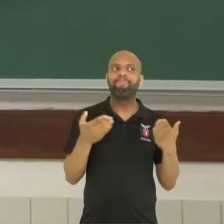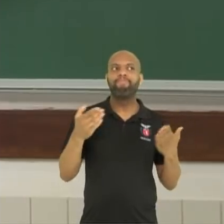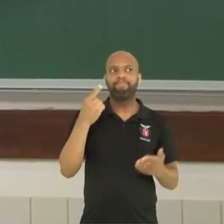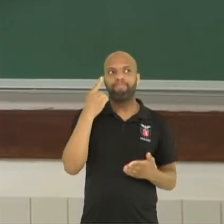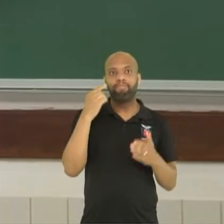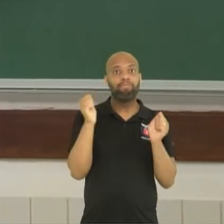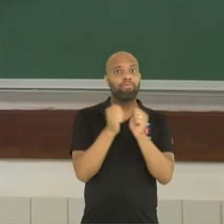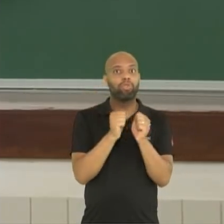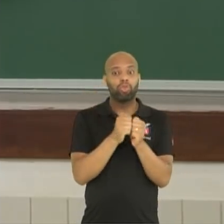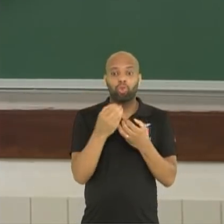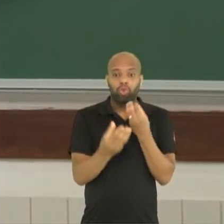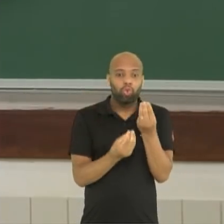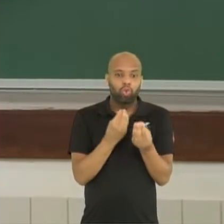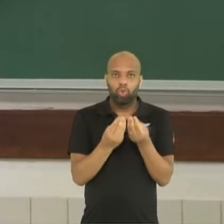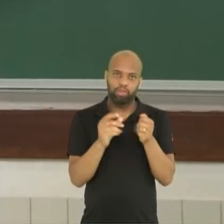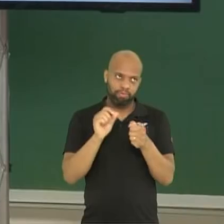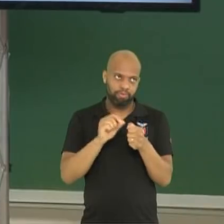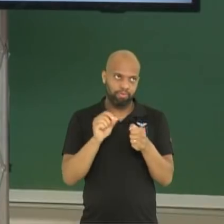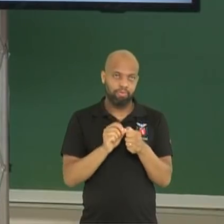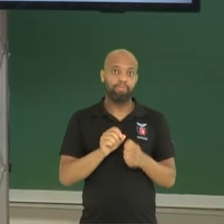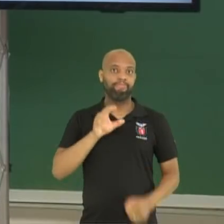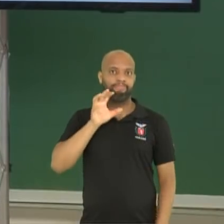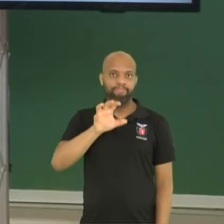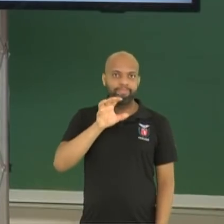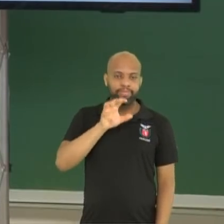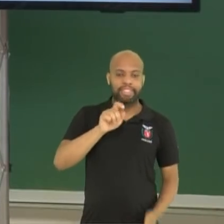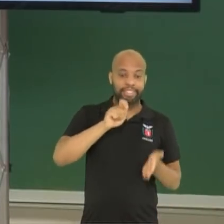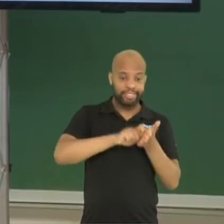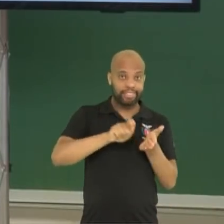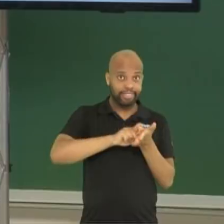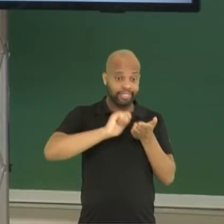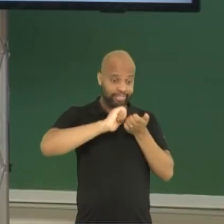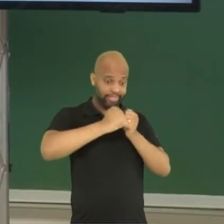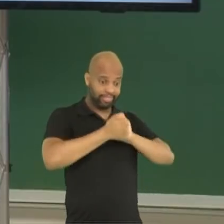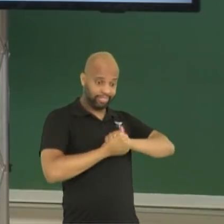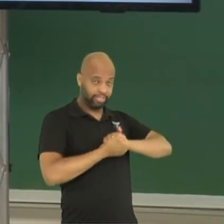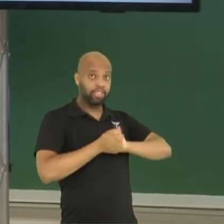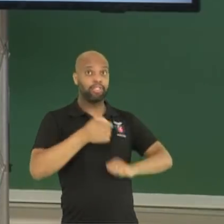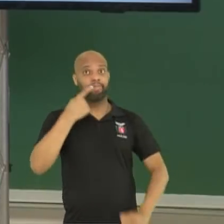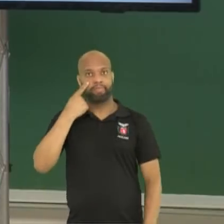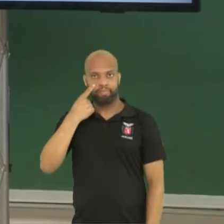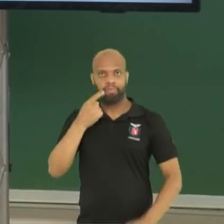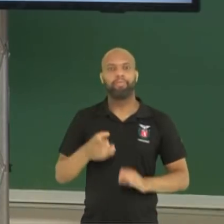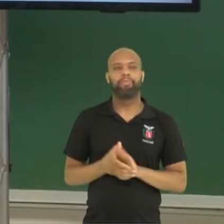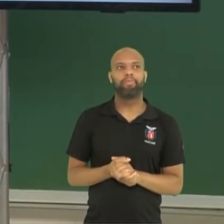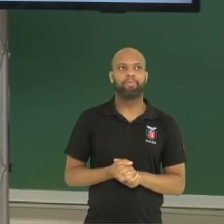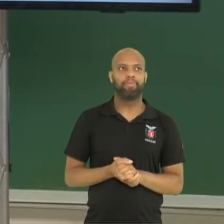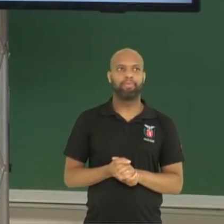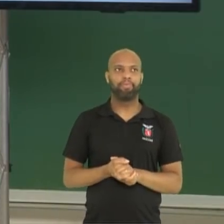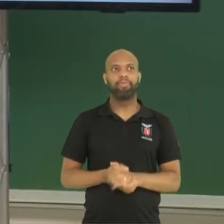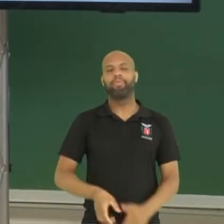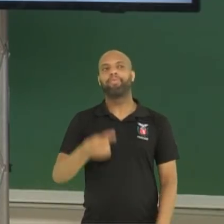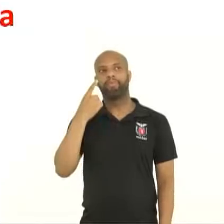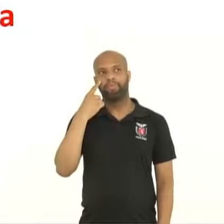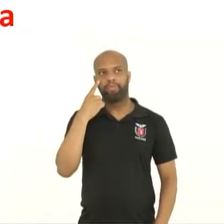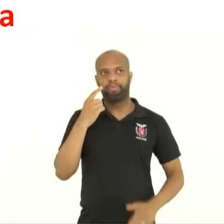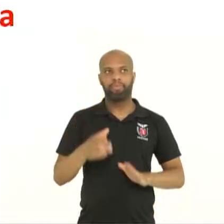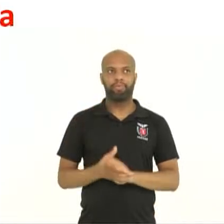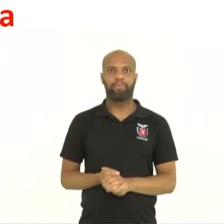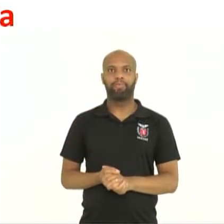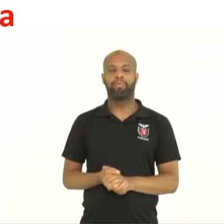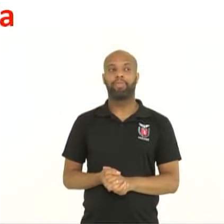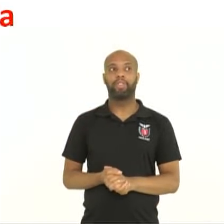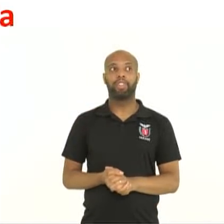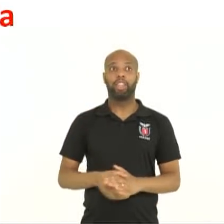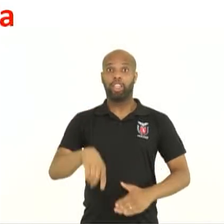então, juntos como nós devemos fazer, então, essa reescrita, tá? Então, acompanhe aqui. Olha lá.